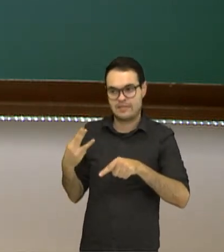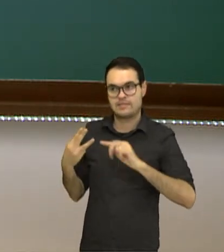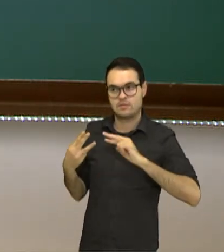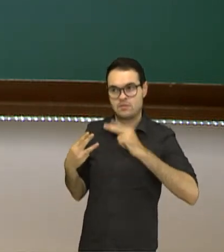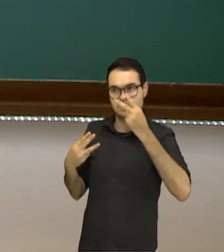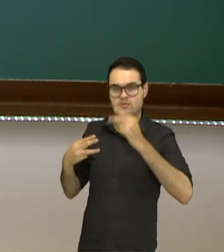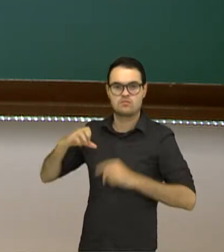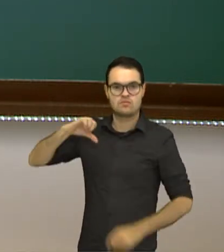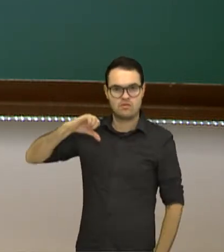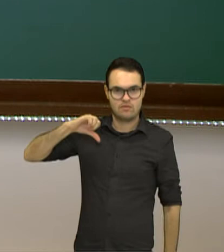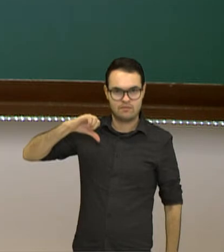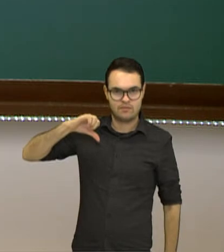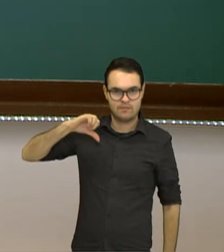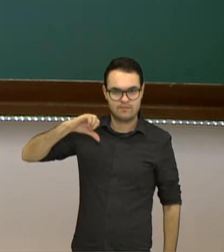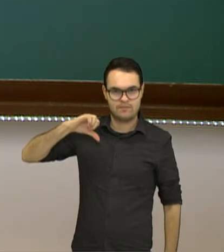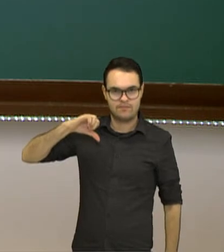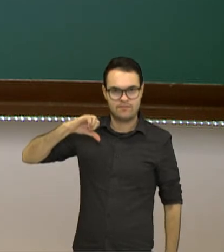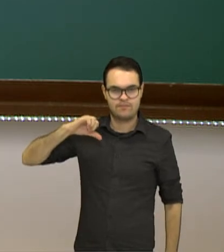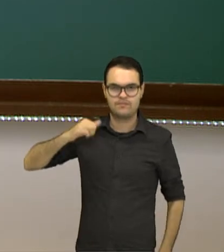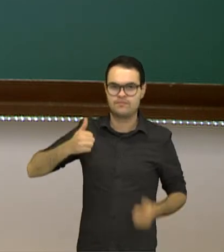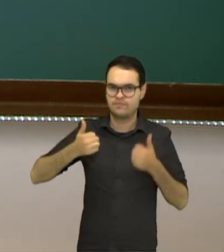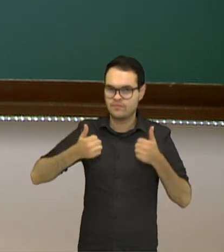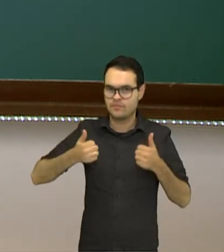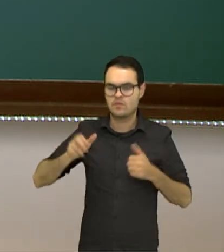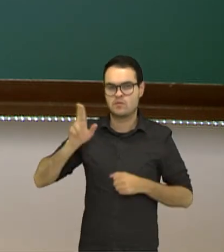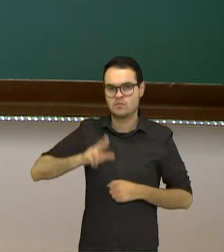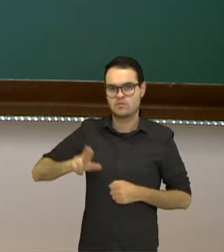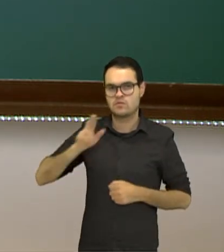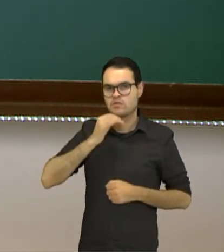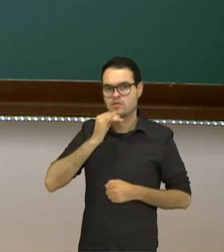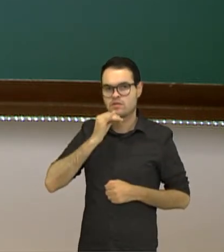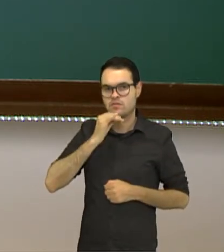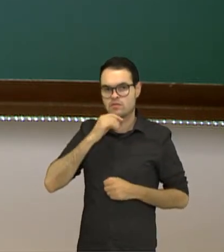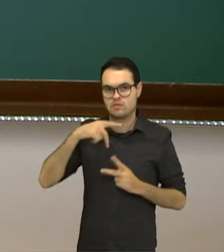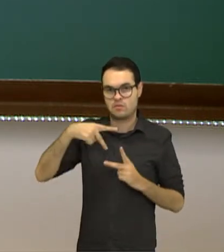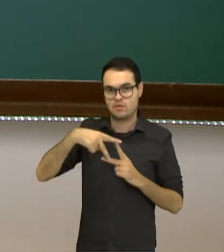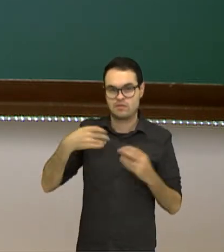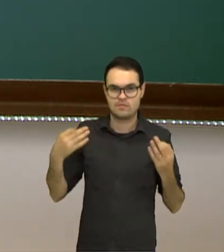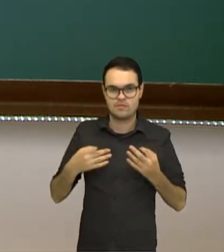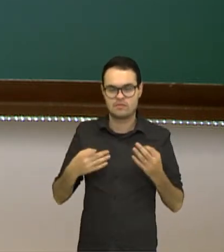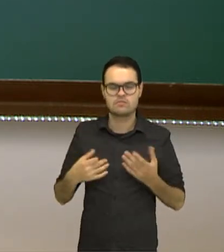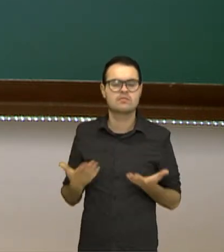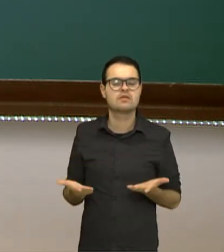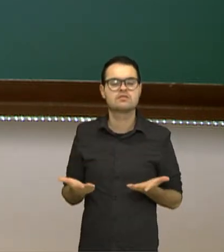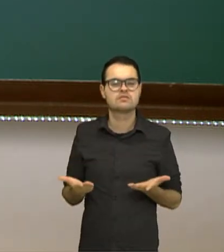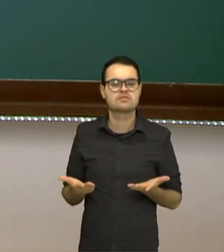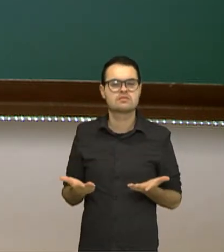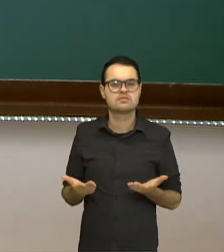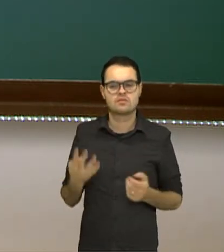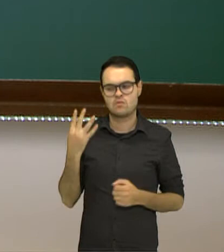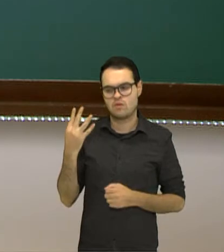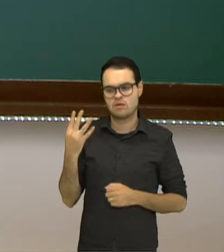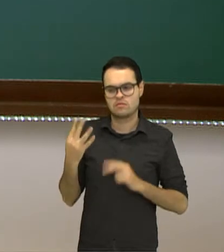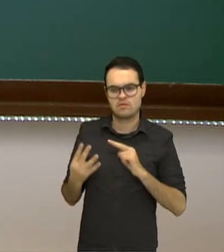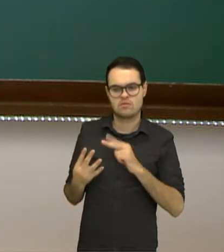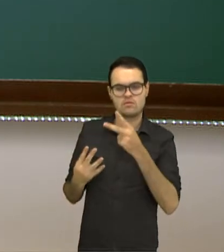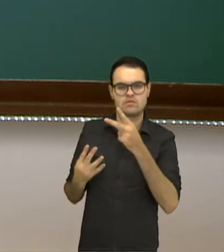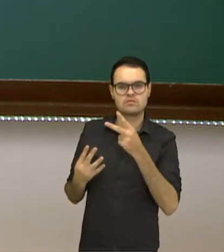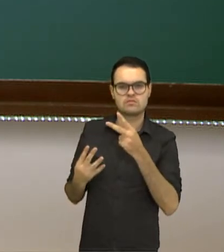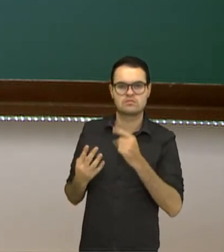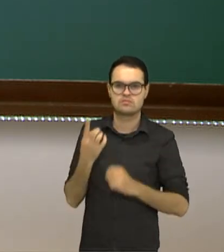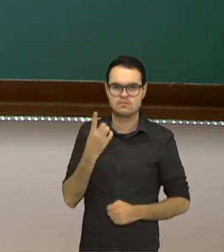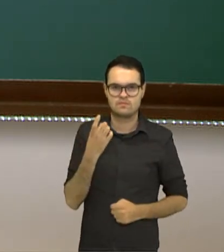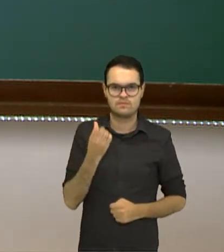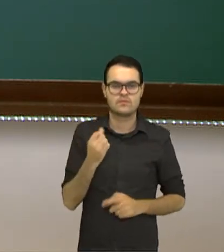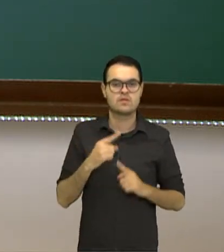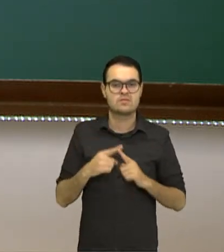que foi o exemplo que a gente usou quando a gente foi falar de quadrados perfeitos. E quanto que ficaria 4 ao quadrado? Vai dar 16,